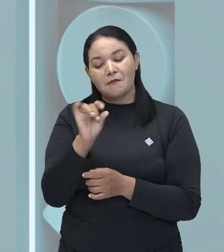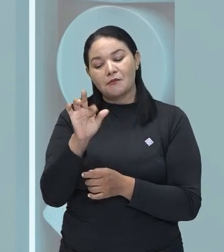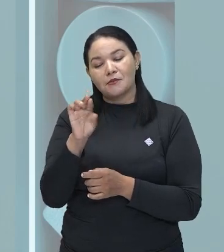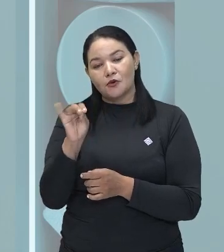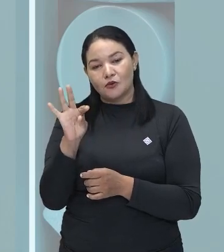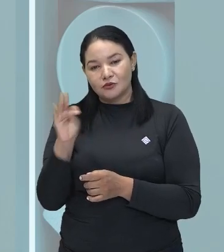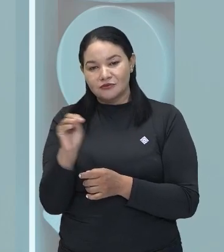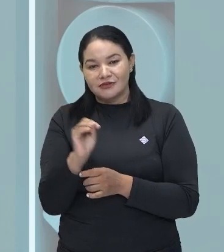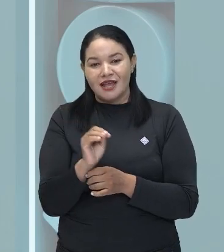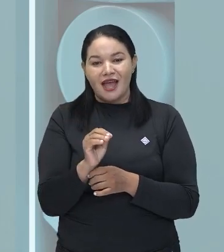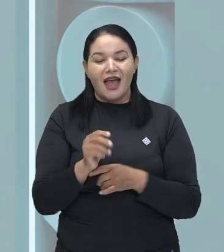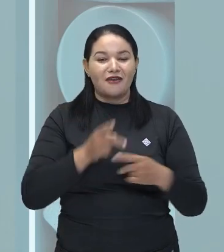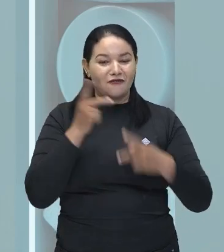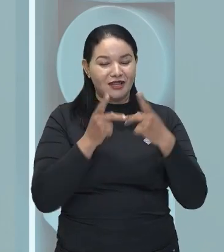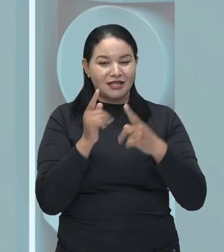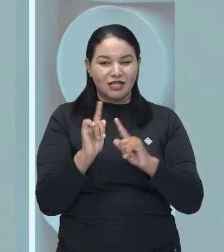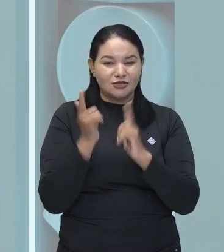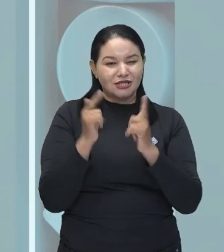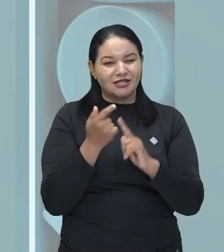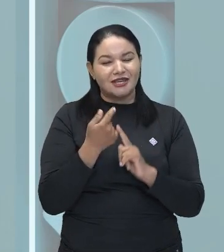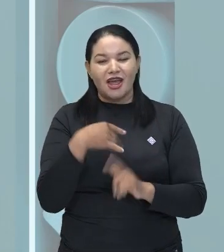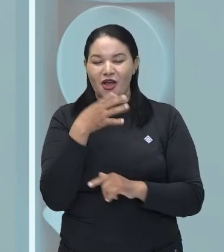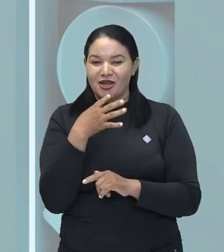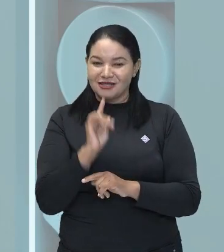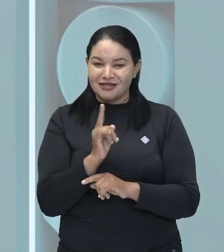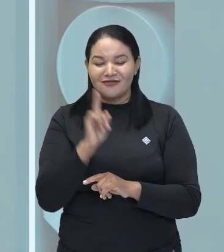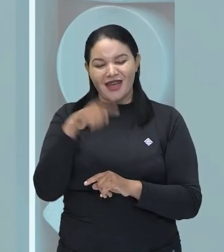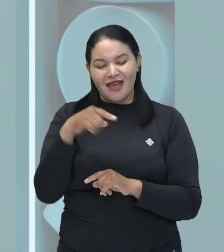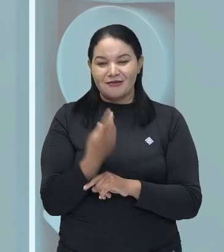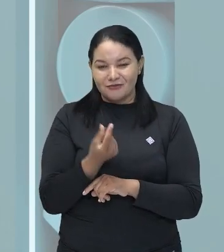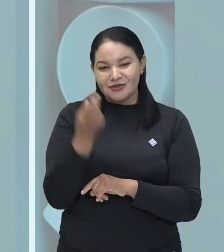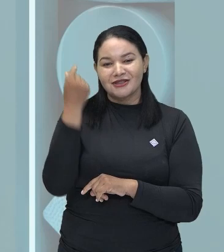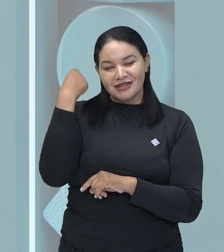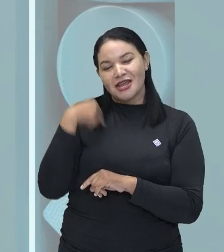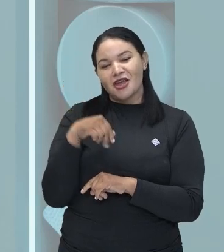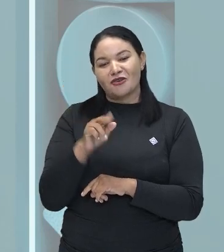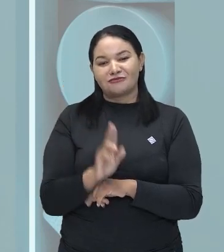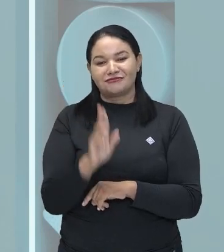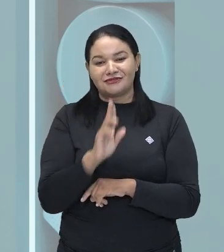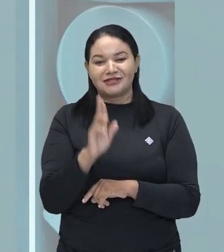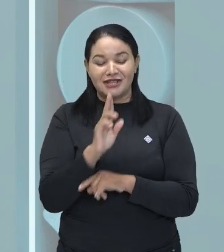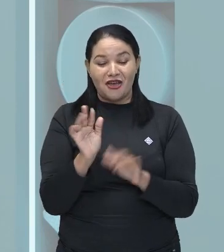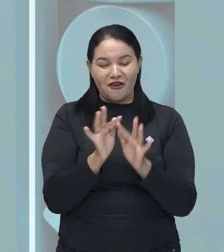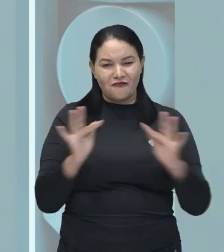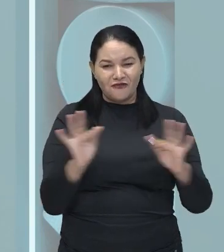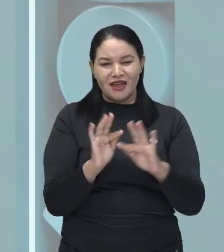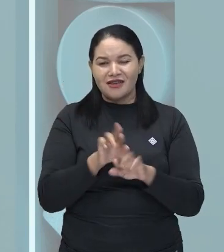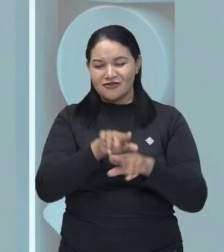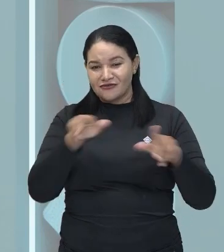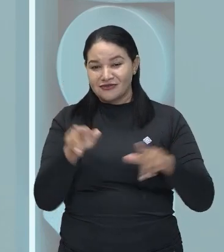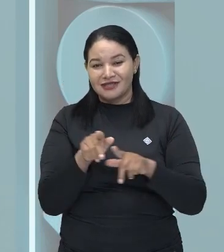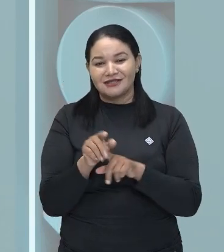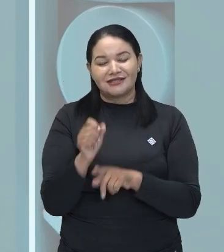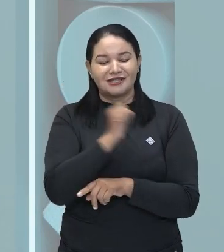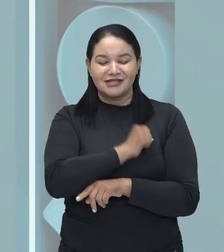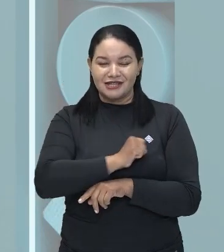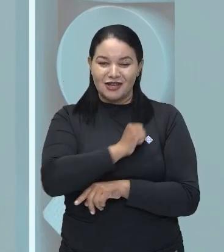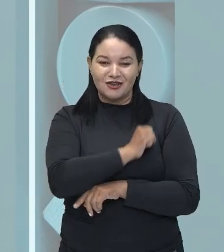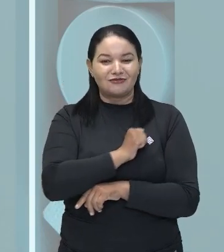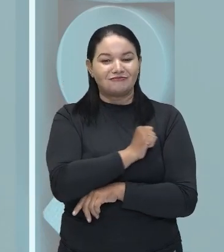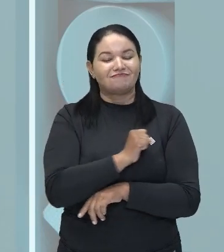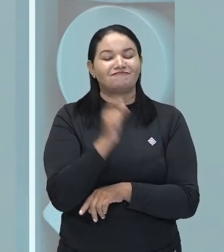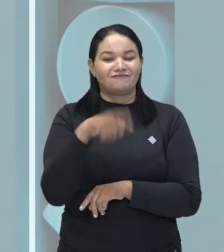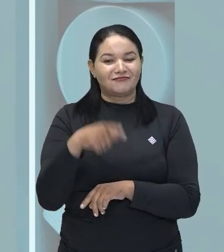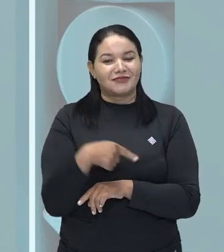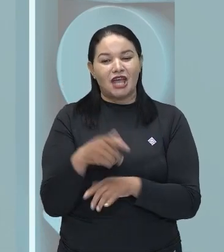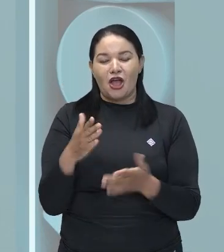falar. Pois é da Jovem Guarda. Então foi um momento que traz muito saudosismo, inclusive, para